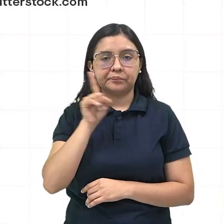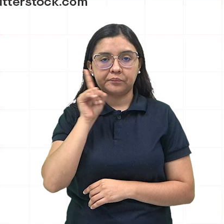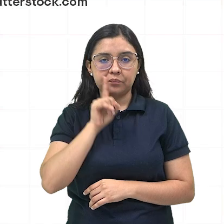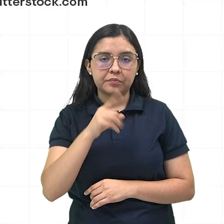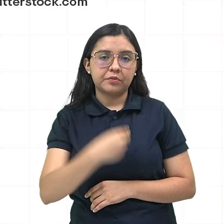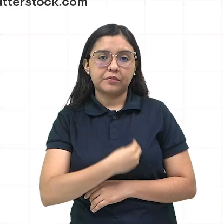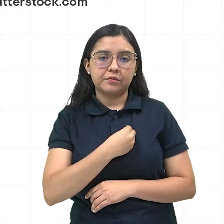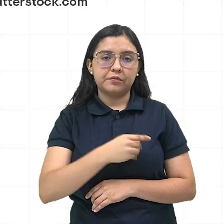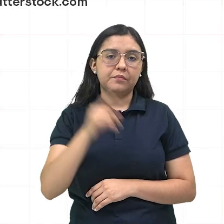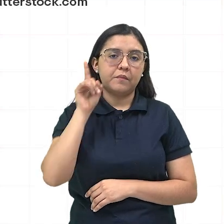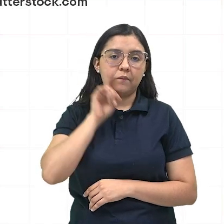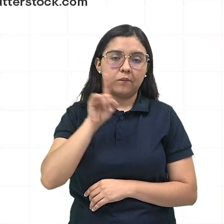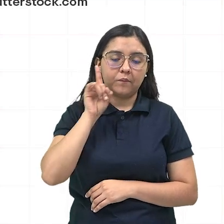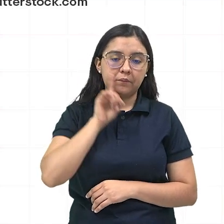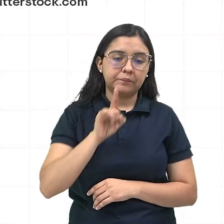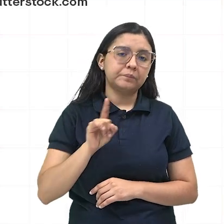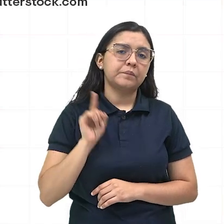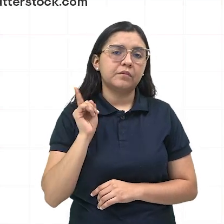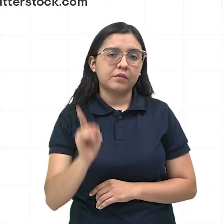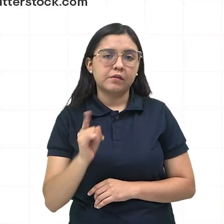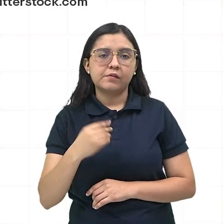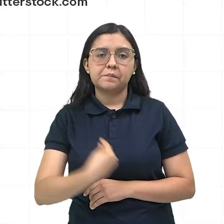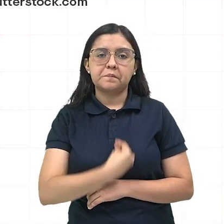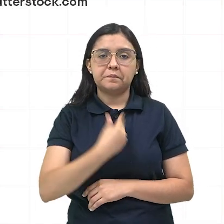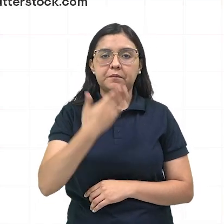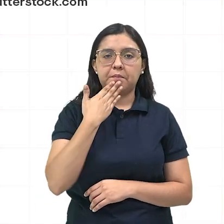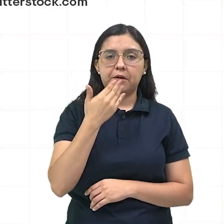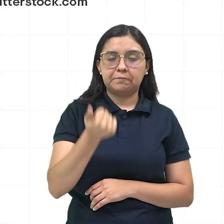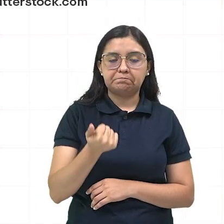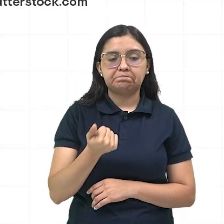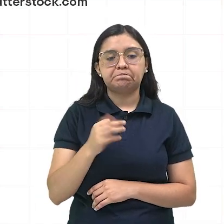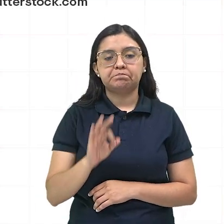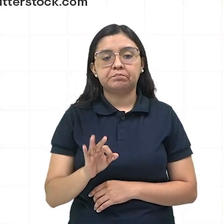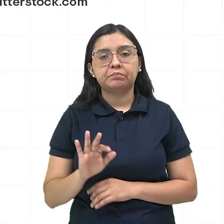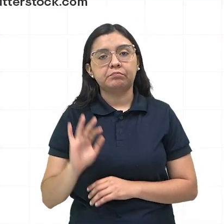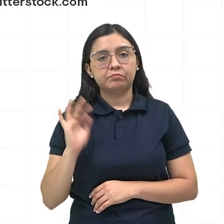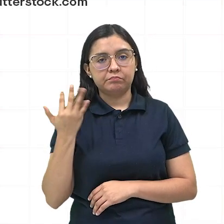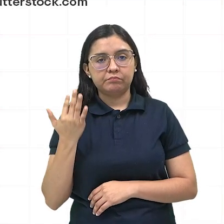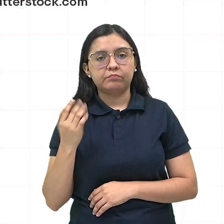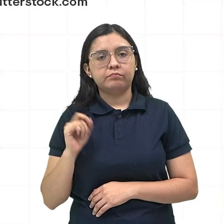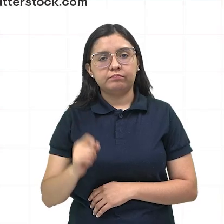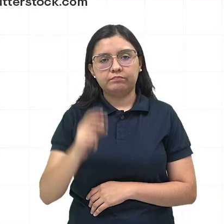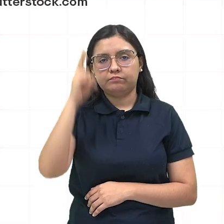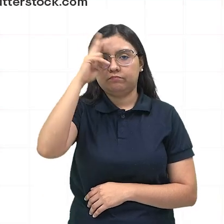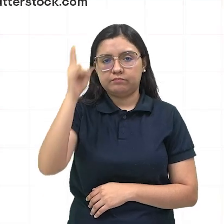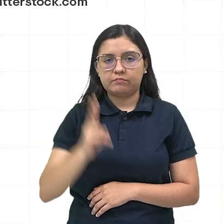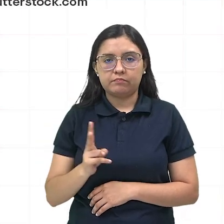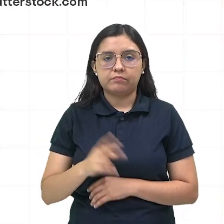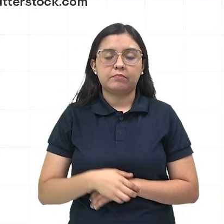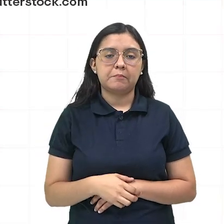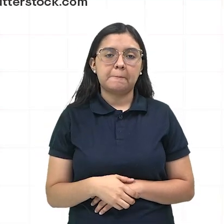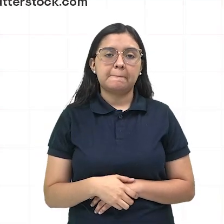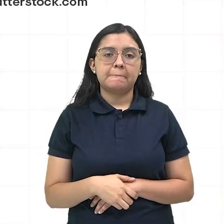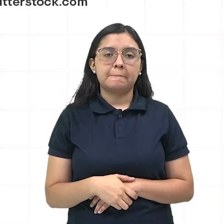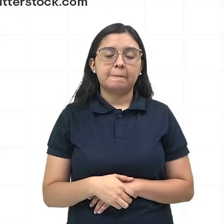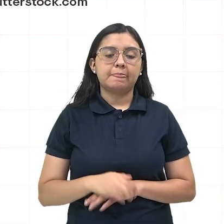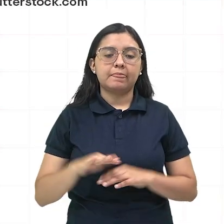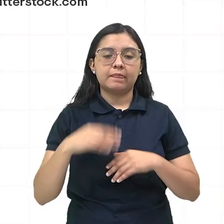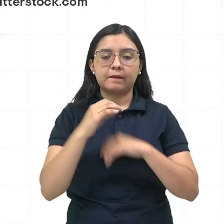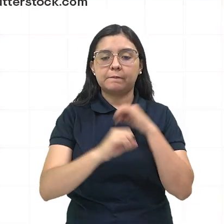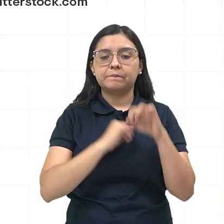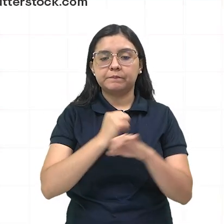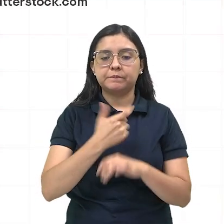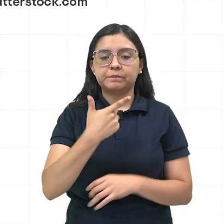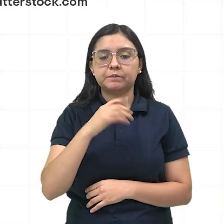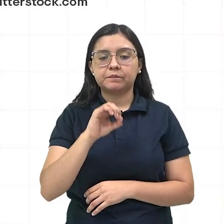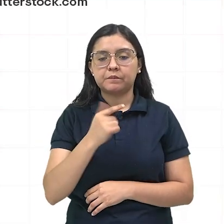Estados Unidos porque na cabeça deles a vida é melhor nos Estados Unidos, enfim. Isso aconteceu bastante na história, né? Tanto é que no ano de